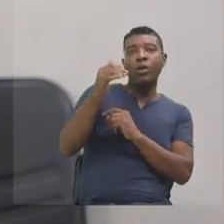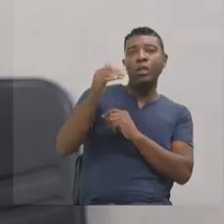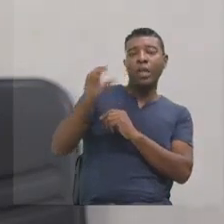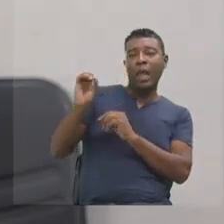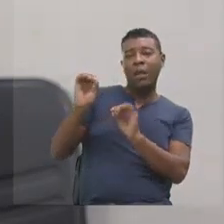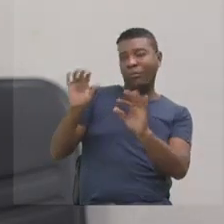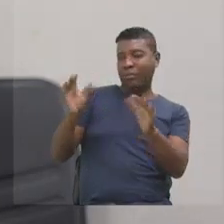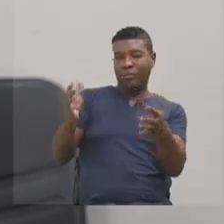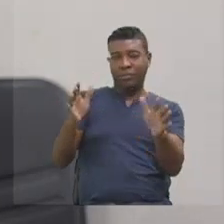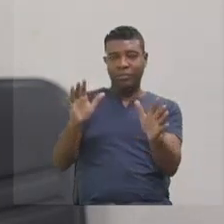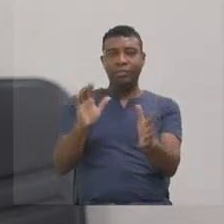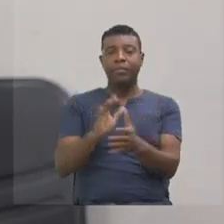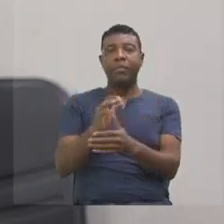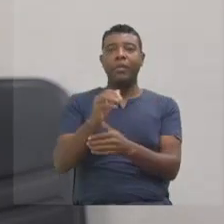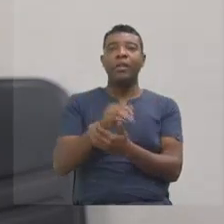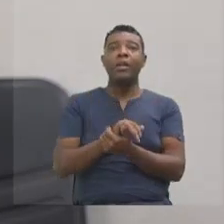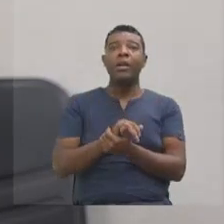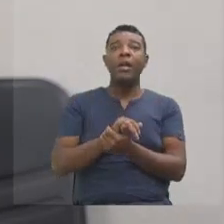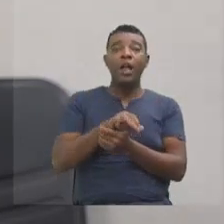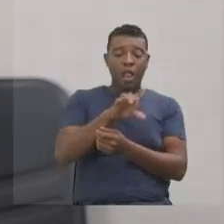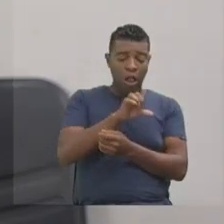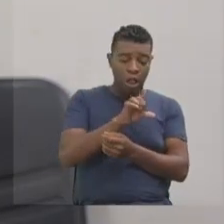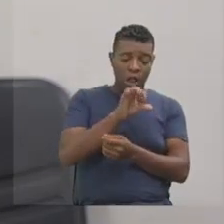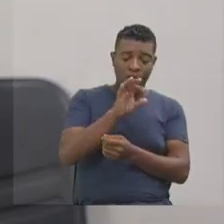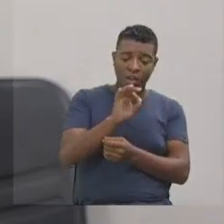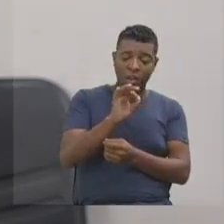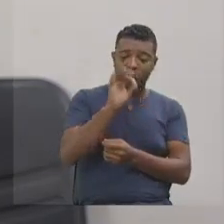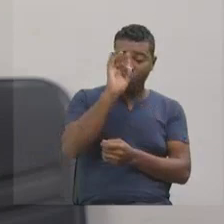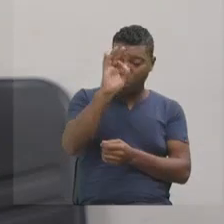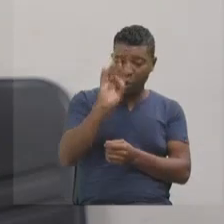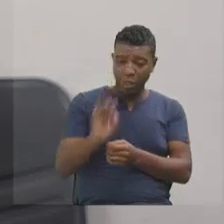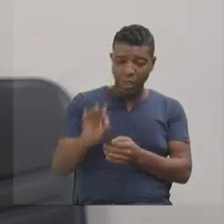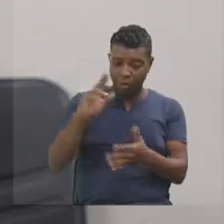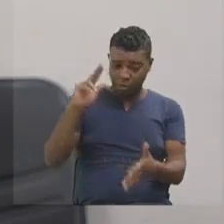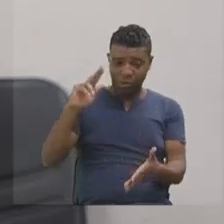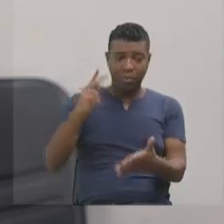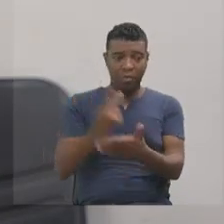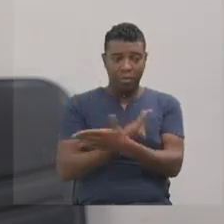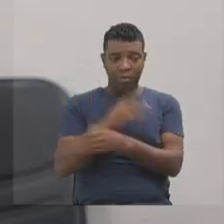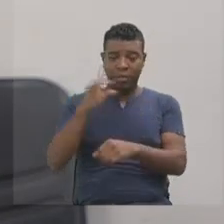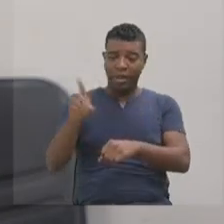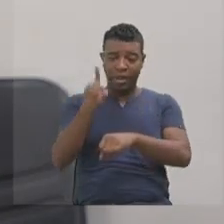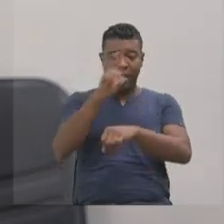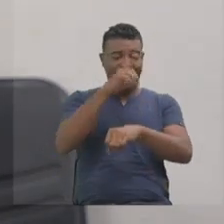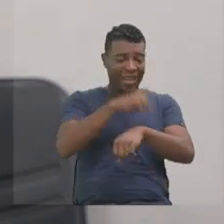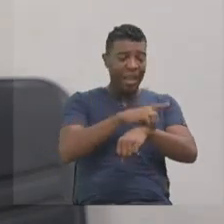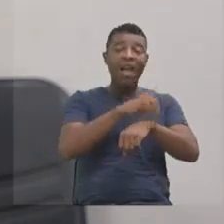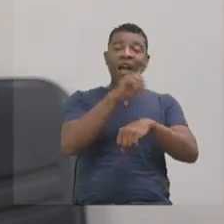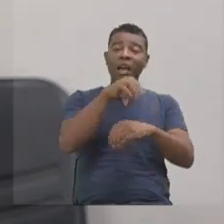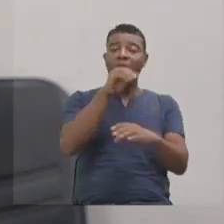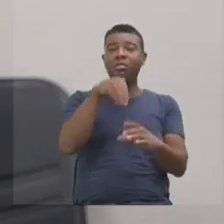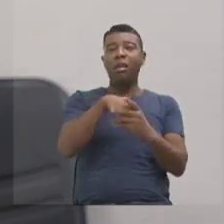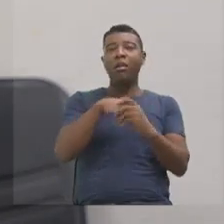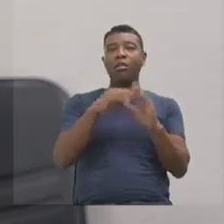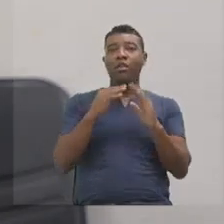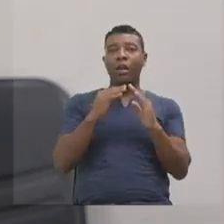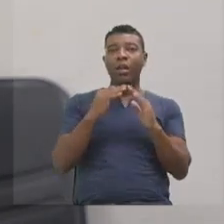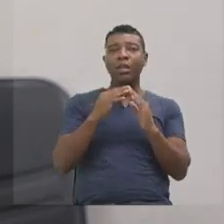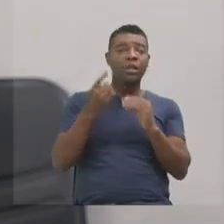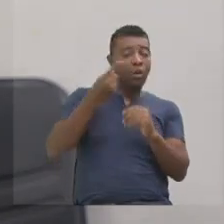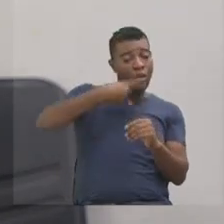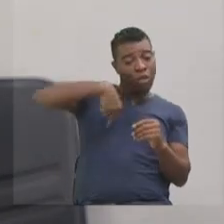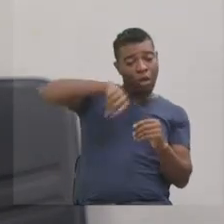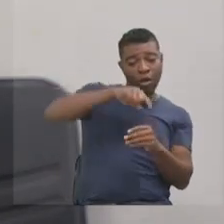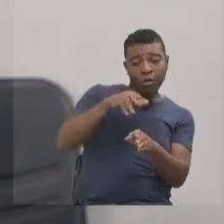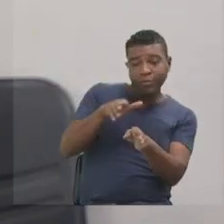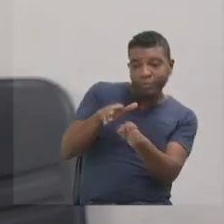90% dos focos estão dentro de casa então a gente vem orientando os municípios há nestes dois últimos Afinal